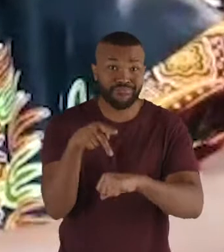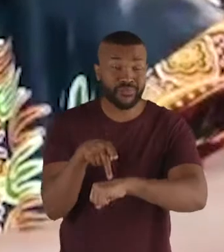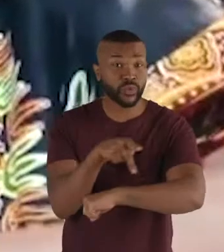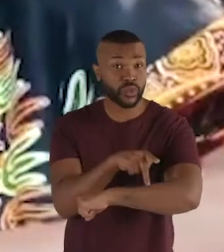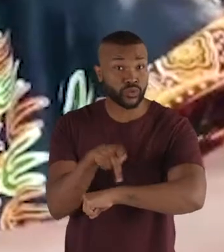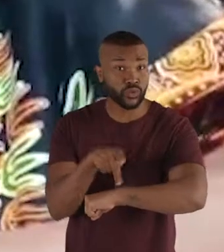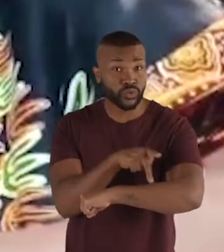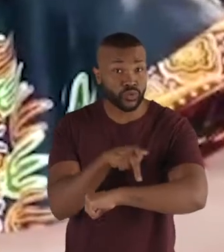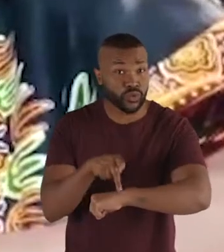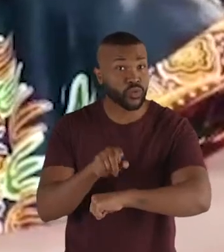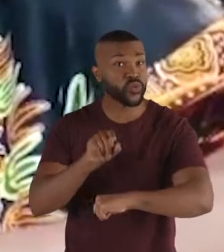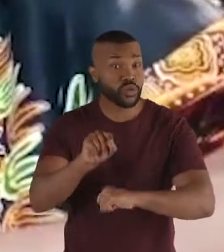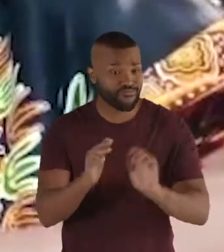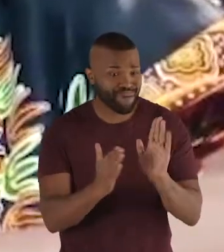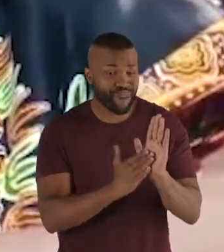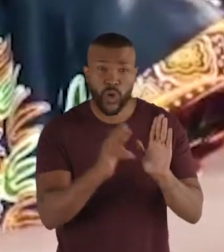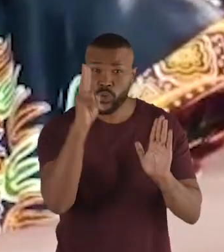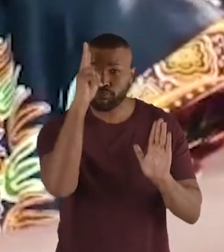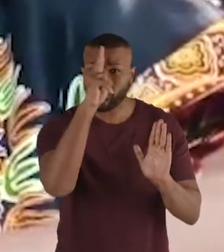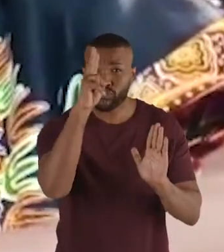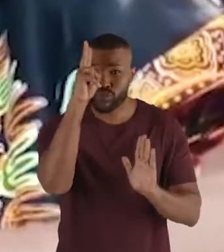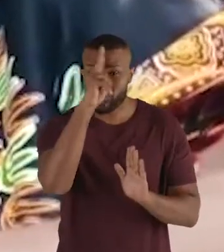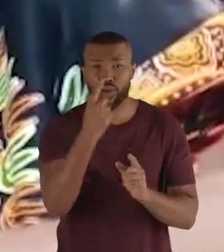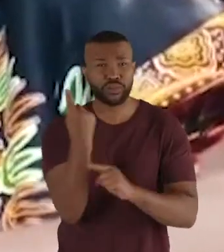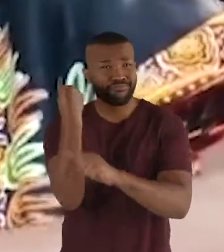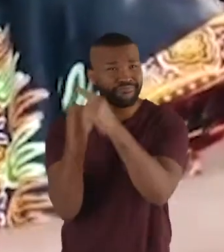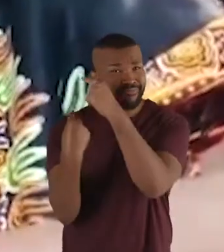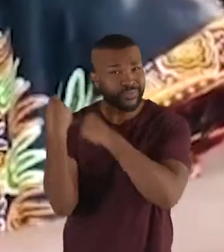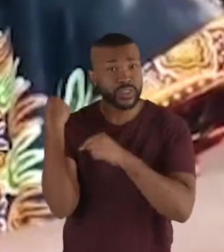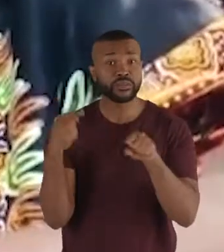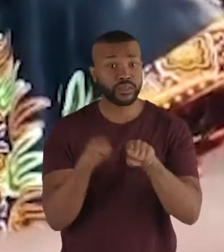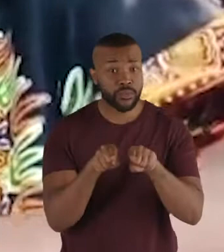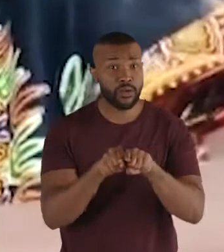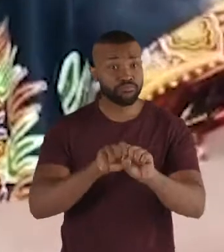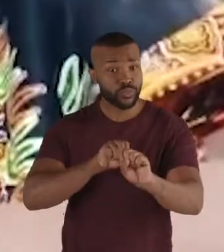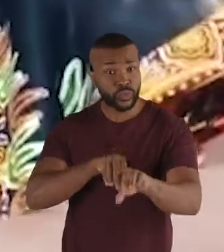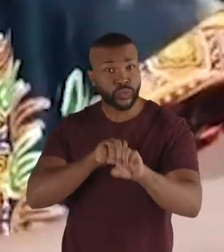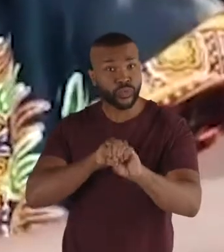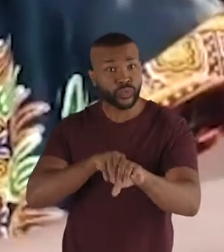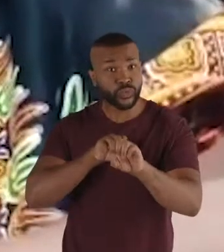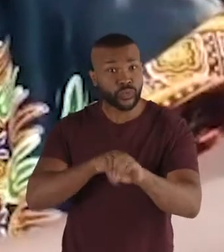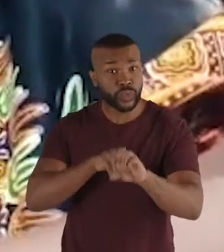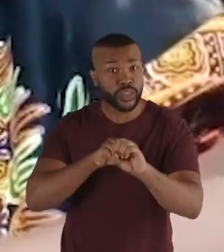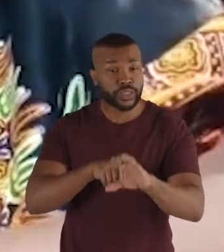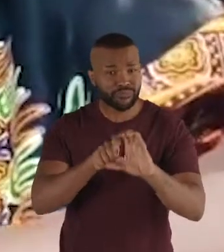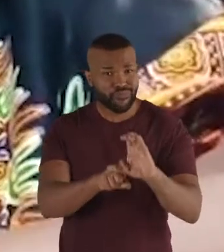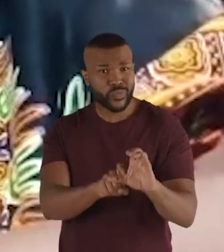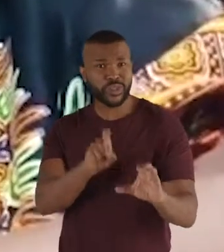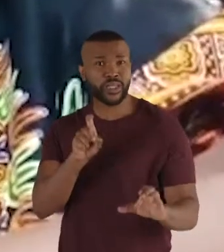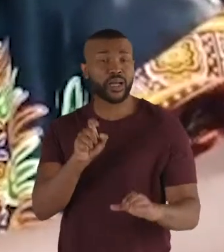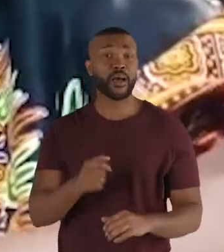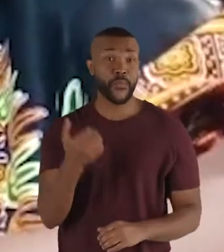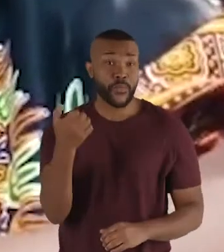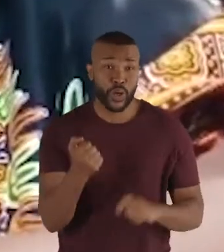pedagógico, com proposições históricas e sobre a educação, sobre uma educação emancipatória para